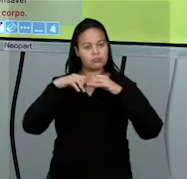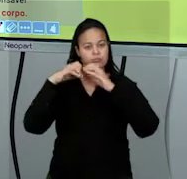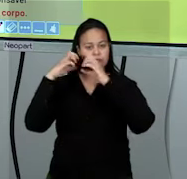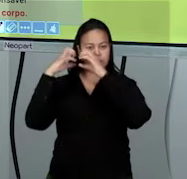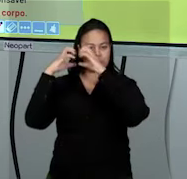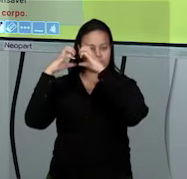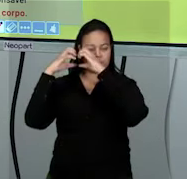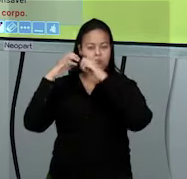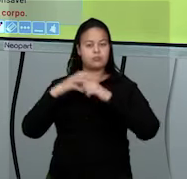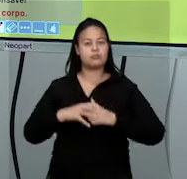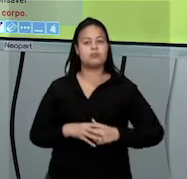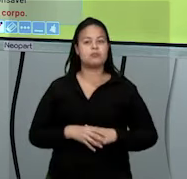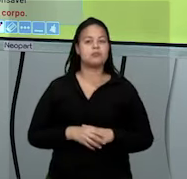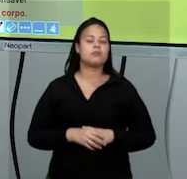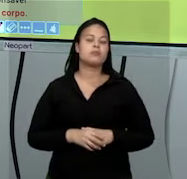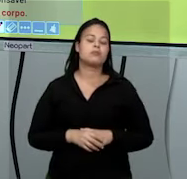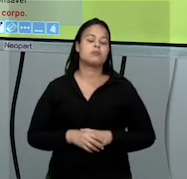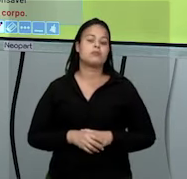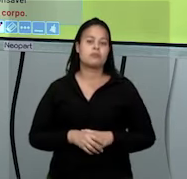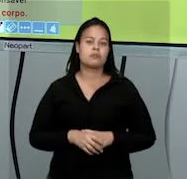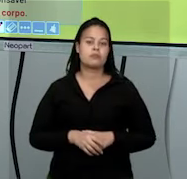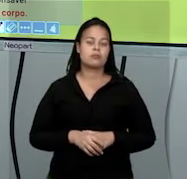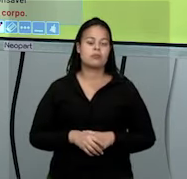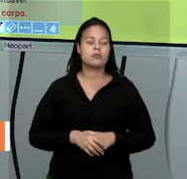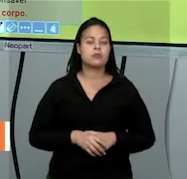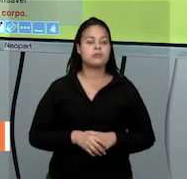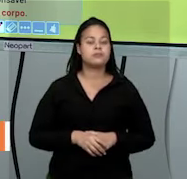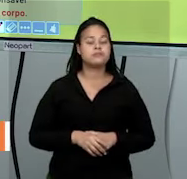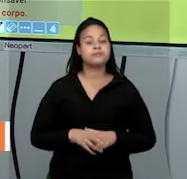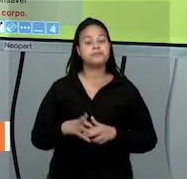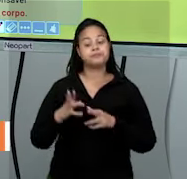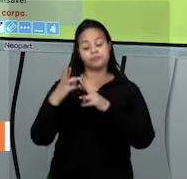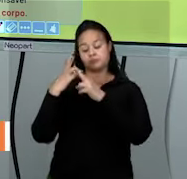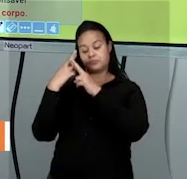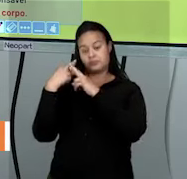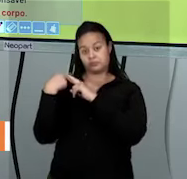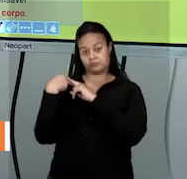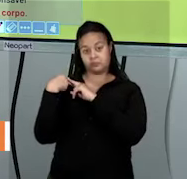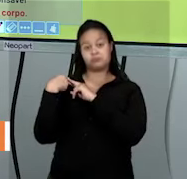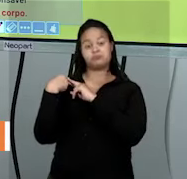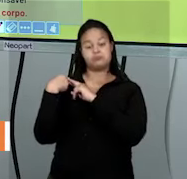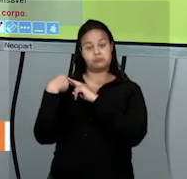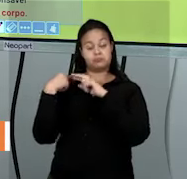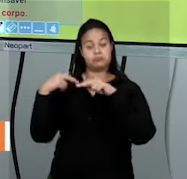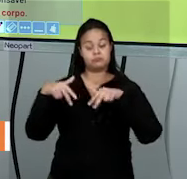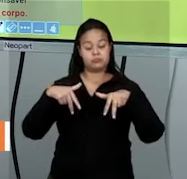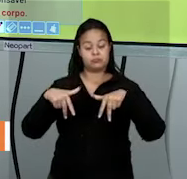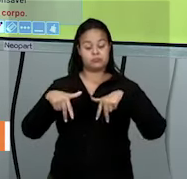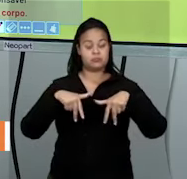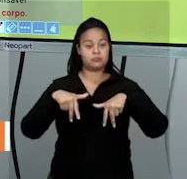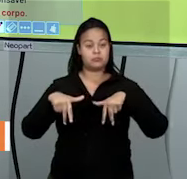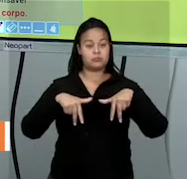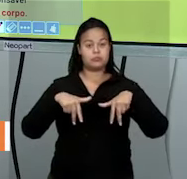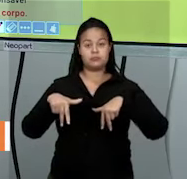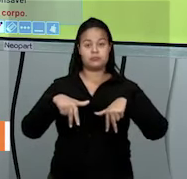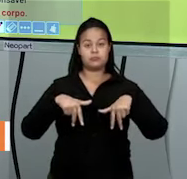direção ao encéfalo. Ela ainda é responsável pela movimentação do nosso